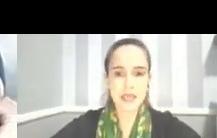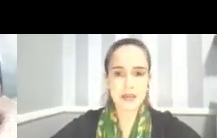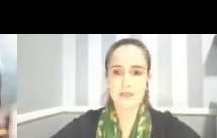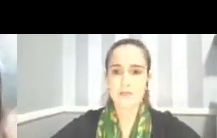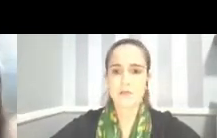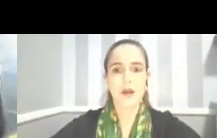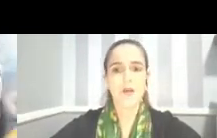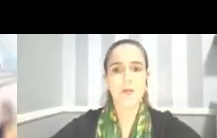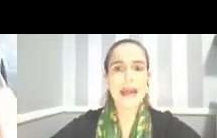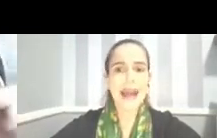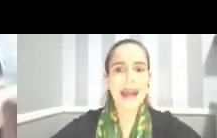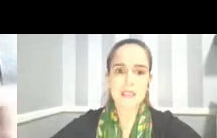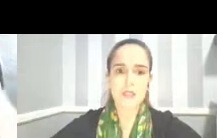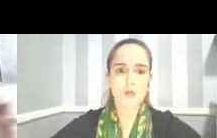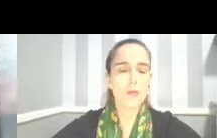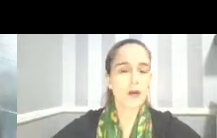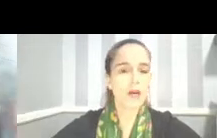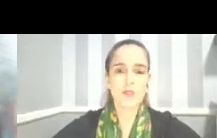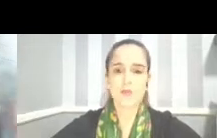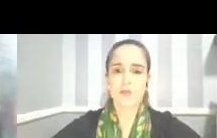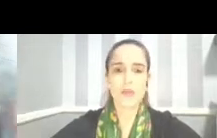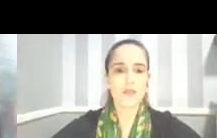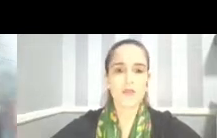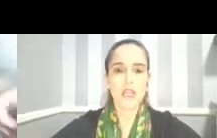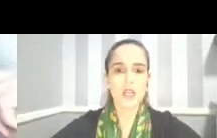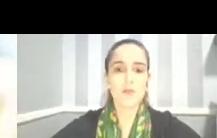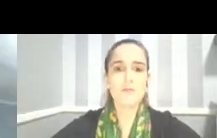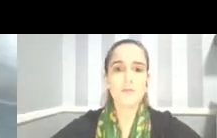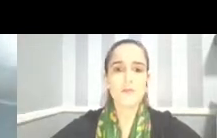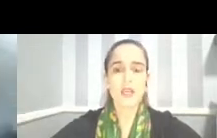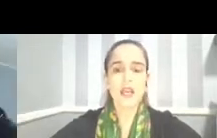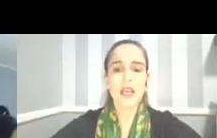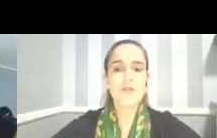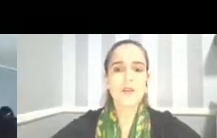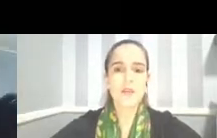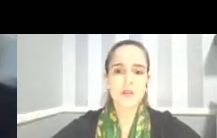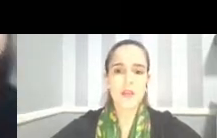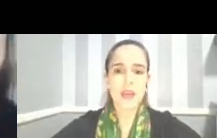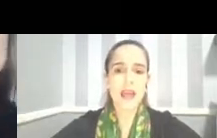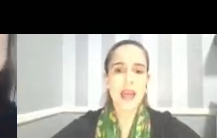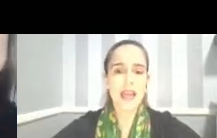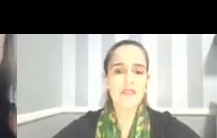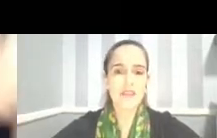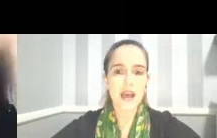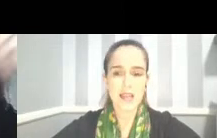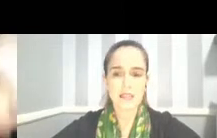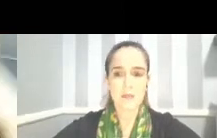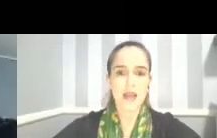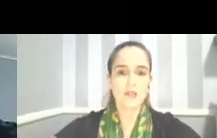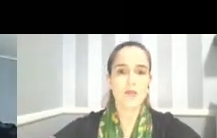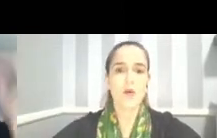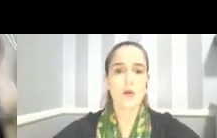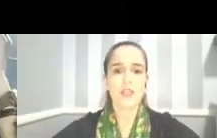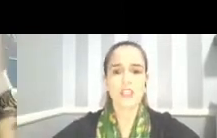e seca, uma gaze, um pano, um lenço limpo. E vou fazer o quê? Elevar